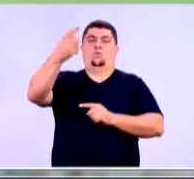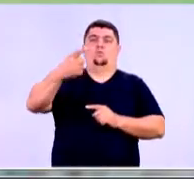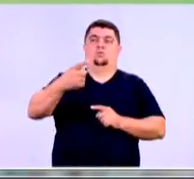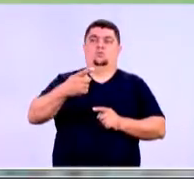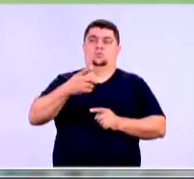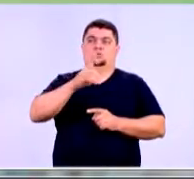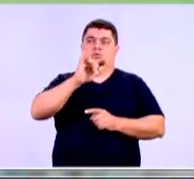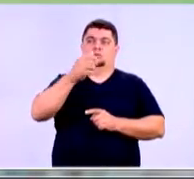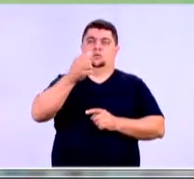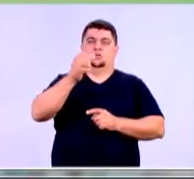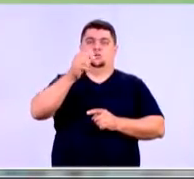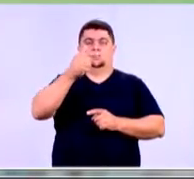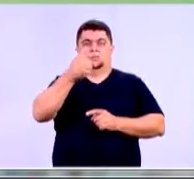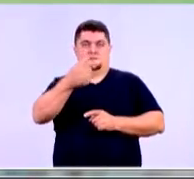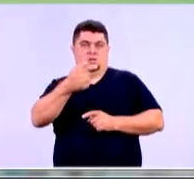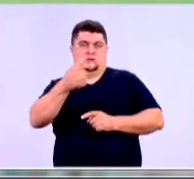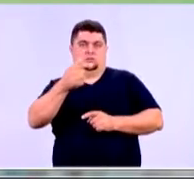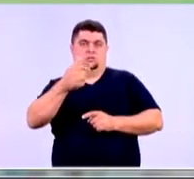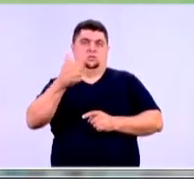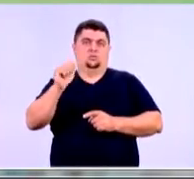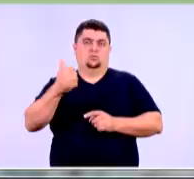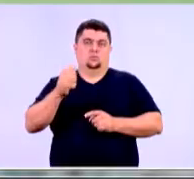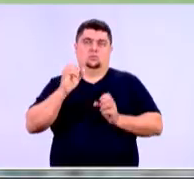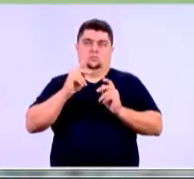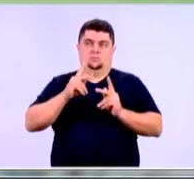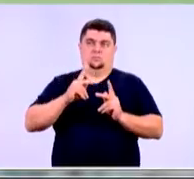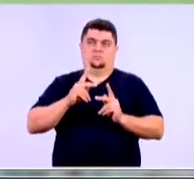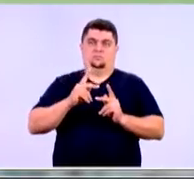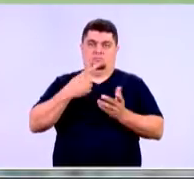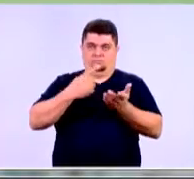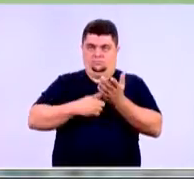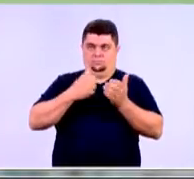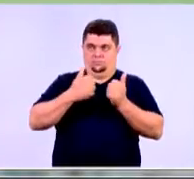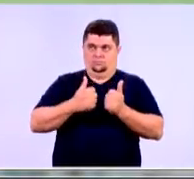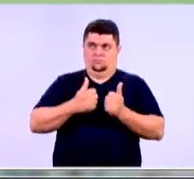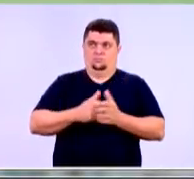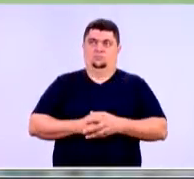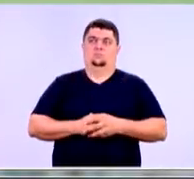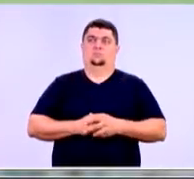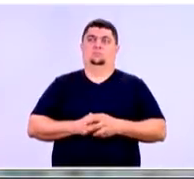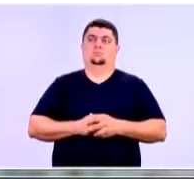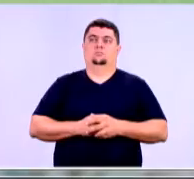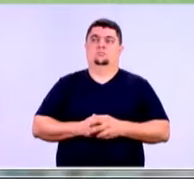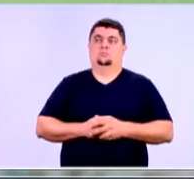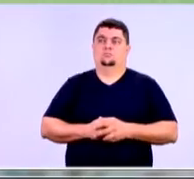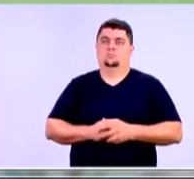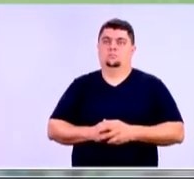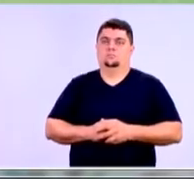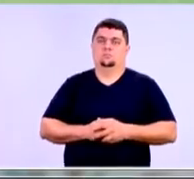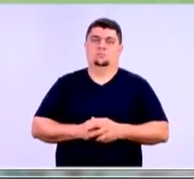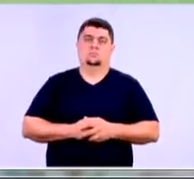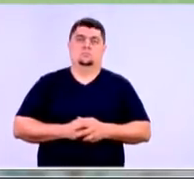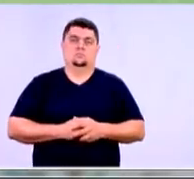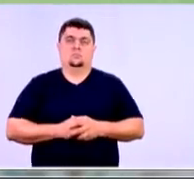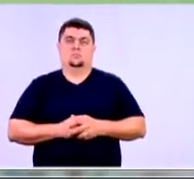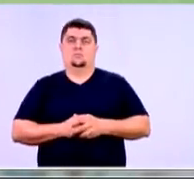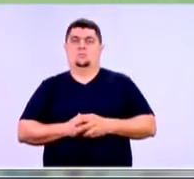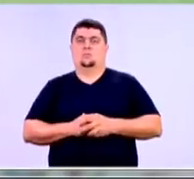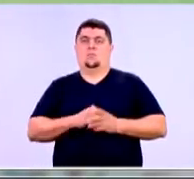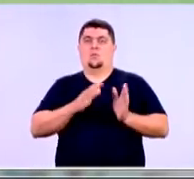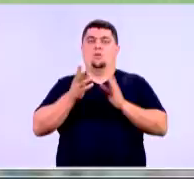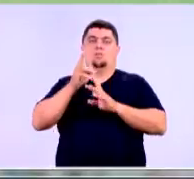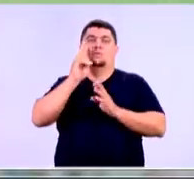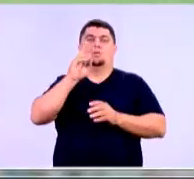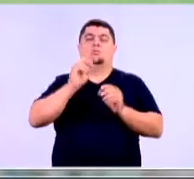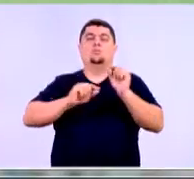dia 7/11. Ok? Combinado assim? Vamos partir então para o que nós vamos ver na teleaula de